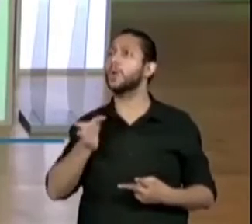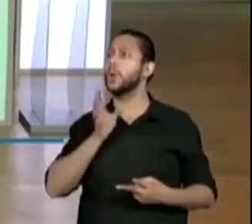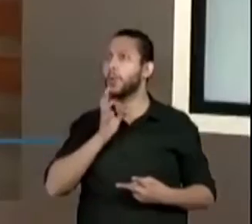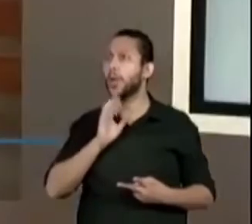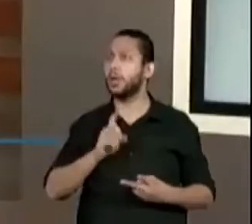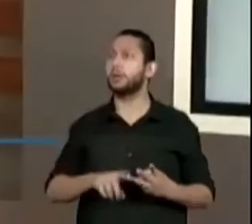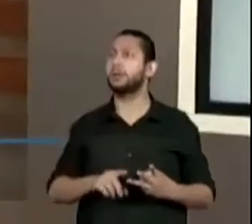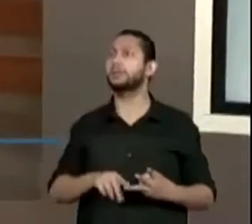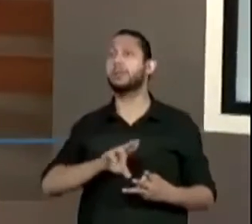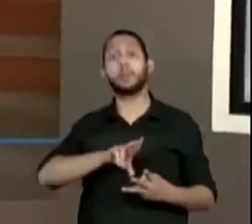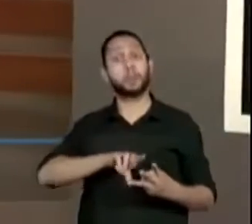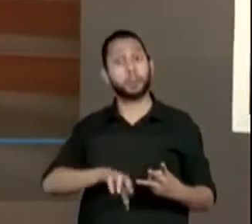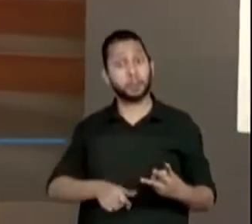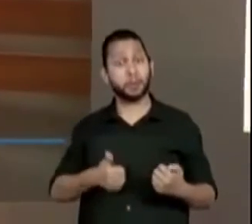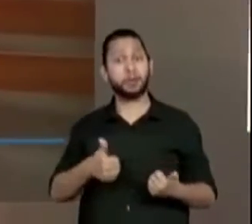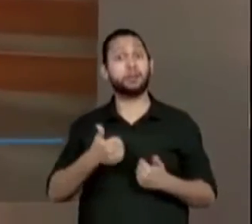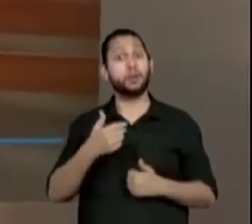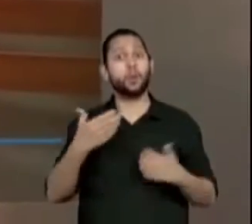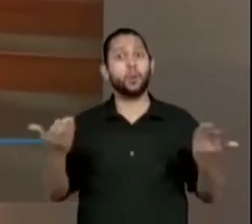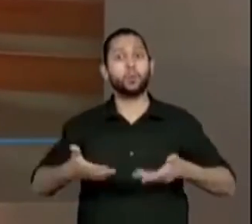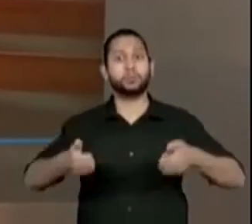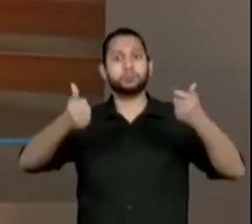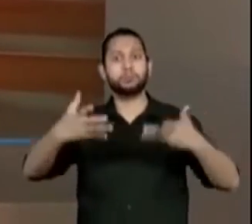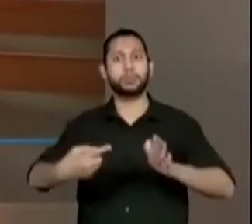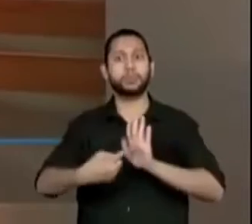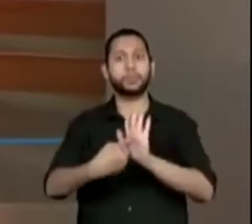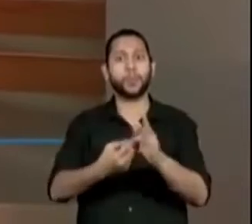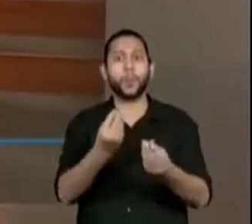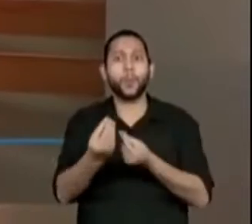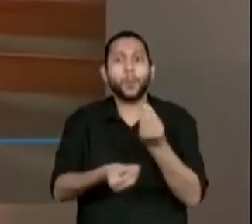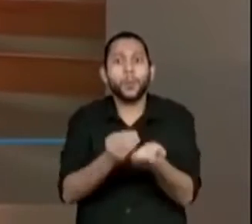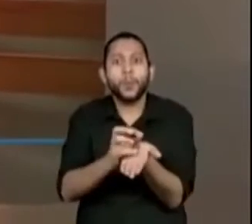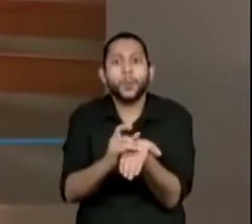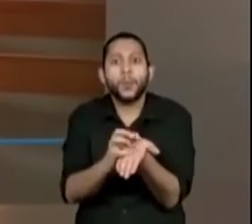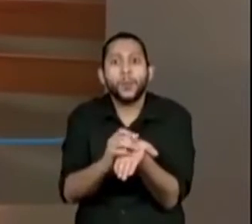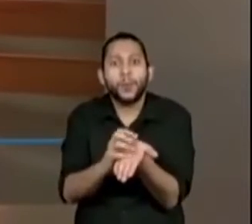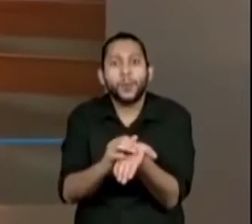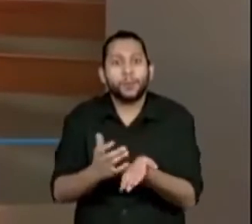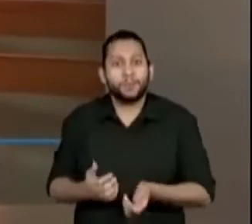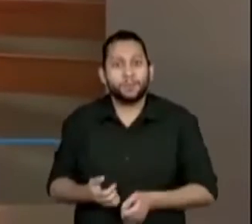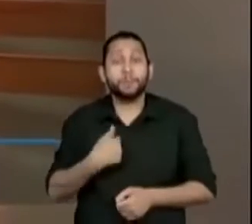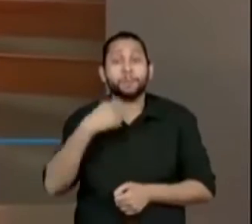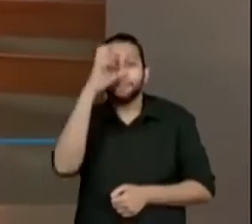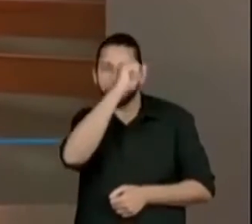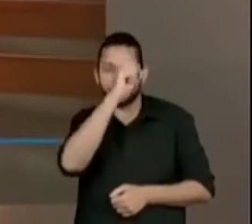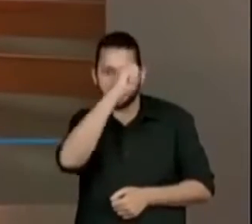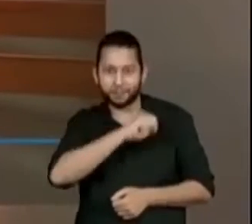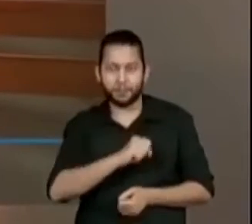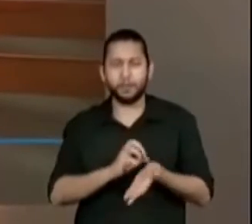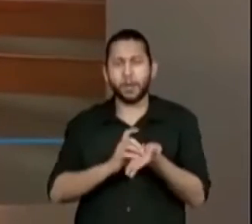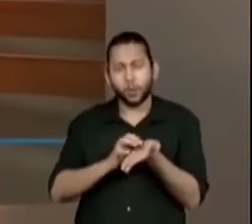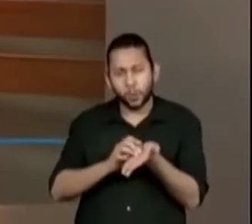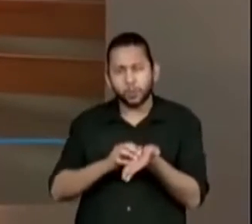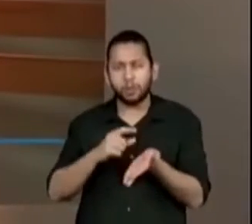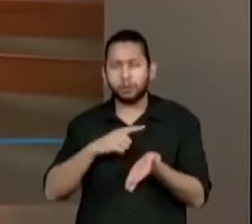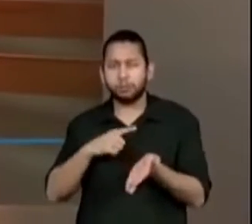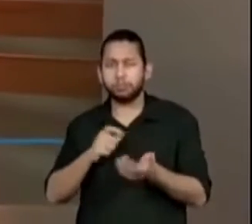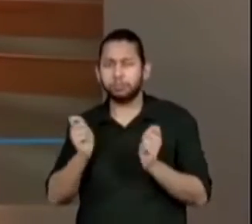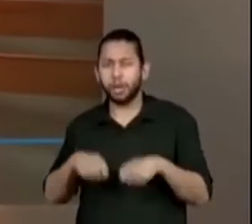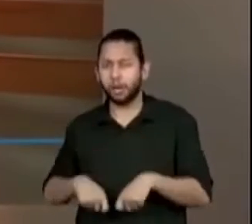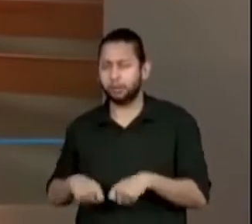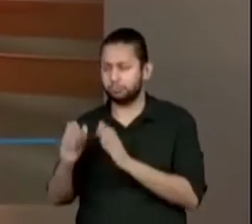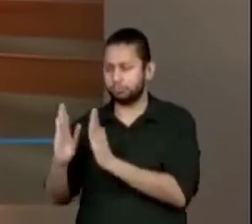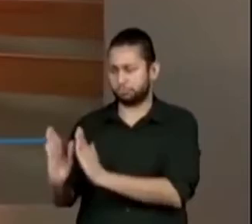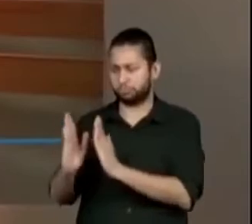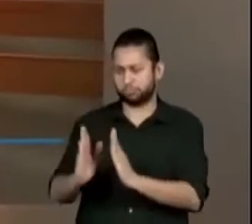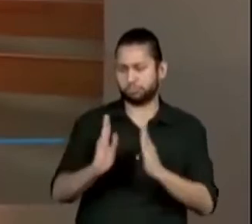vai falar um pouquinho sobre isso, sobre o uso da calculadora hoje, tá? A gente vai refletir sobre algumas regularidades relacionadas